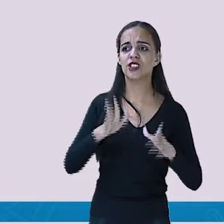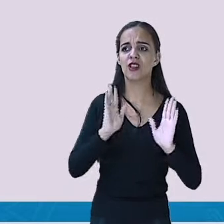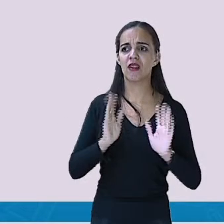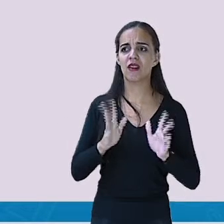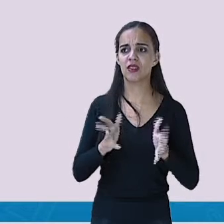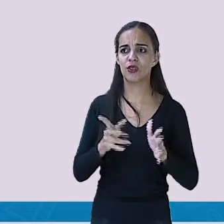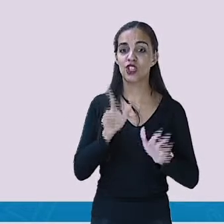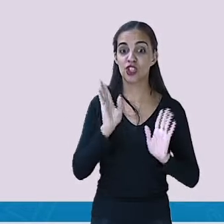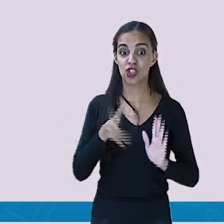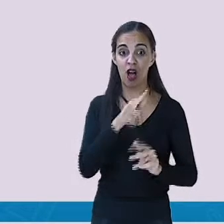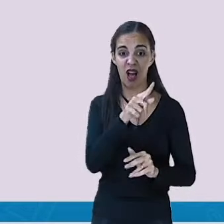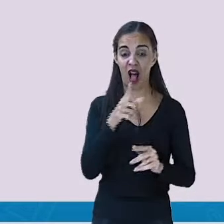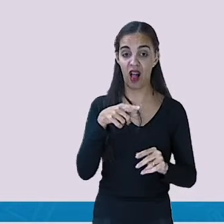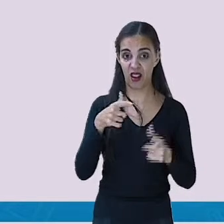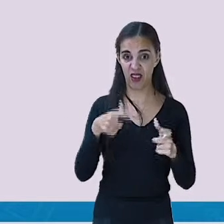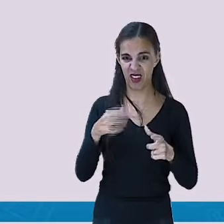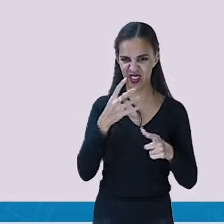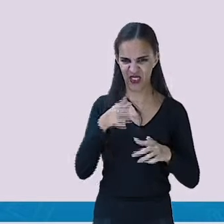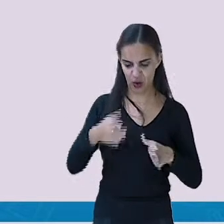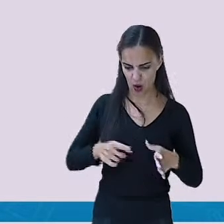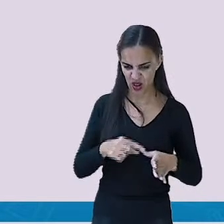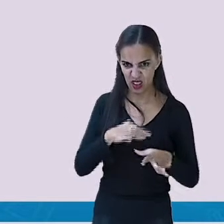foi rio,